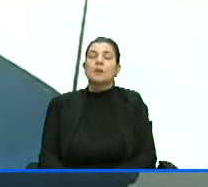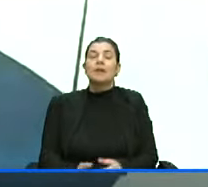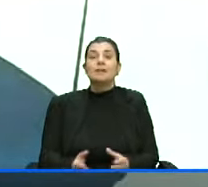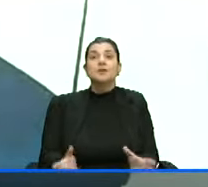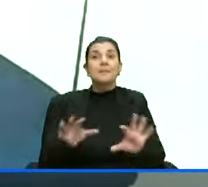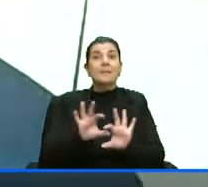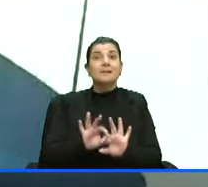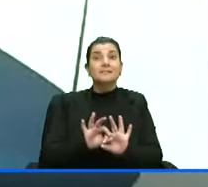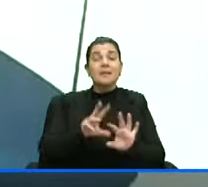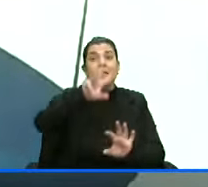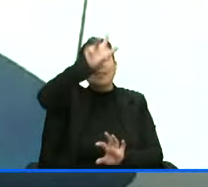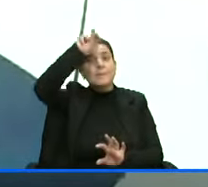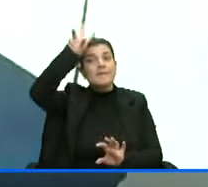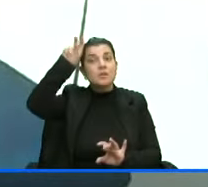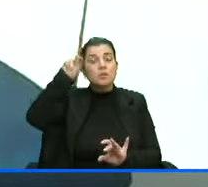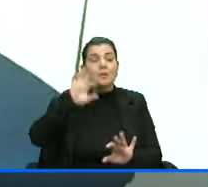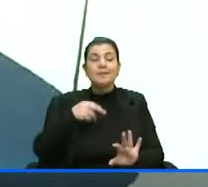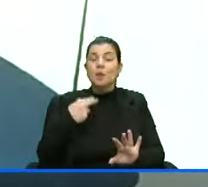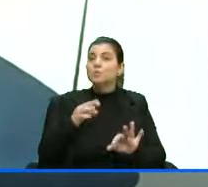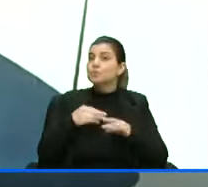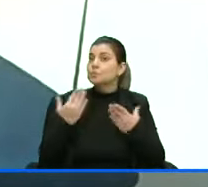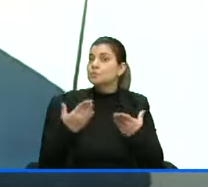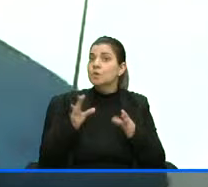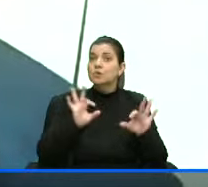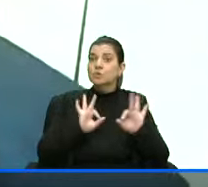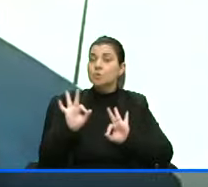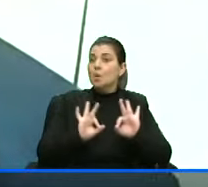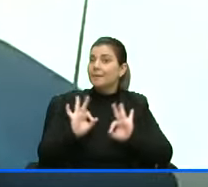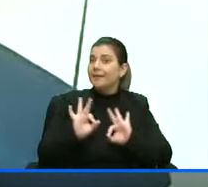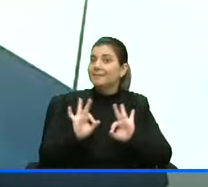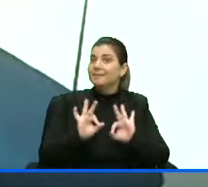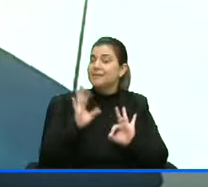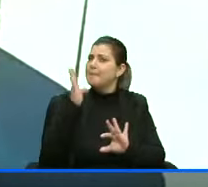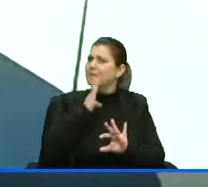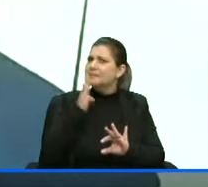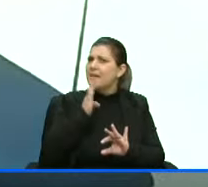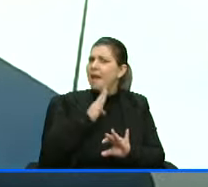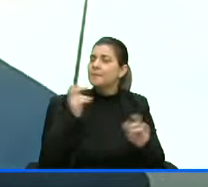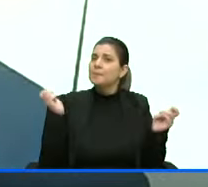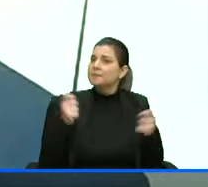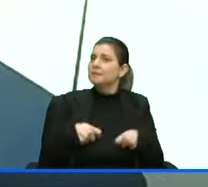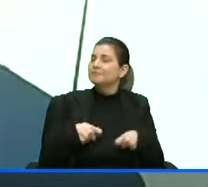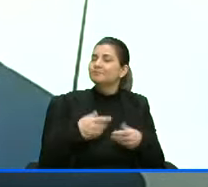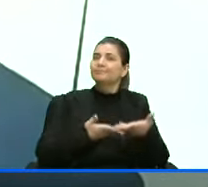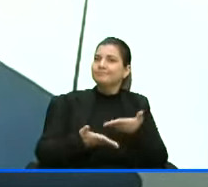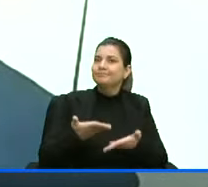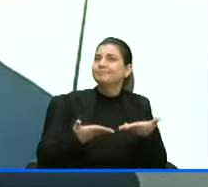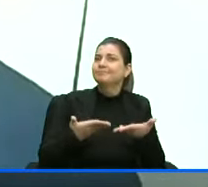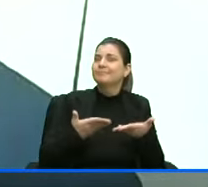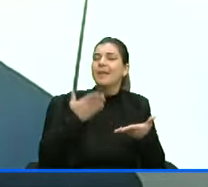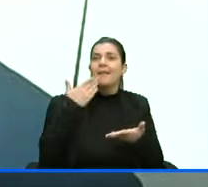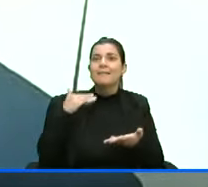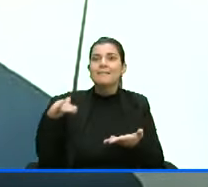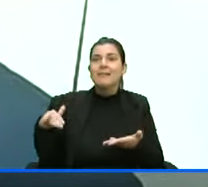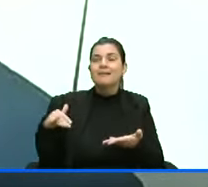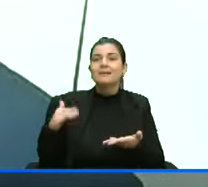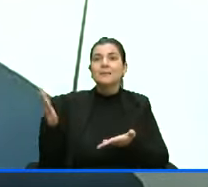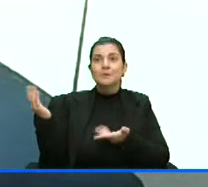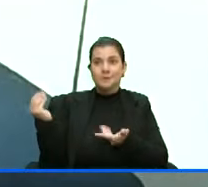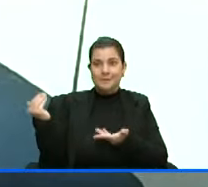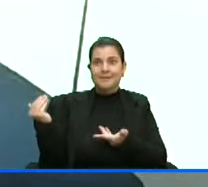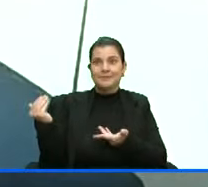Então, a gente organiza só ali, eu acho que até é muito mais rápido para realmente ser eficiente o atendimento à criança e ao adolescente